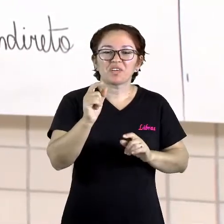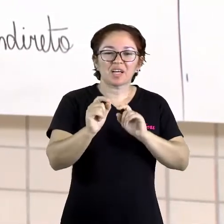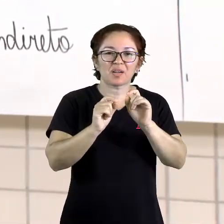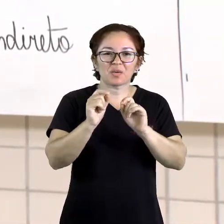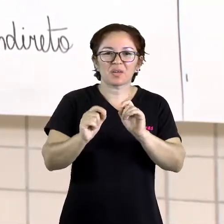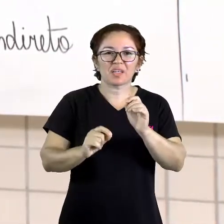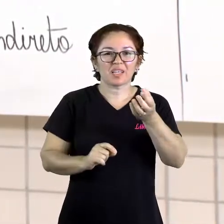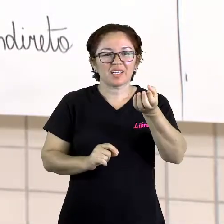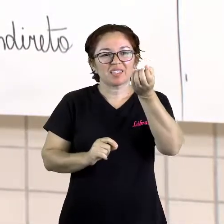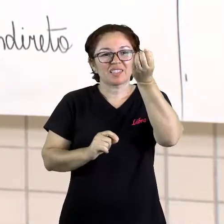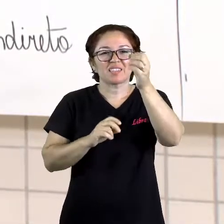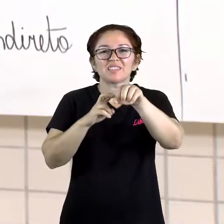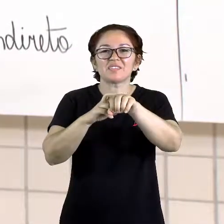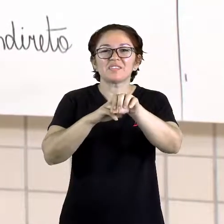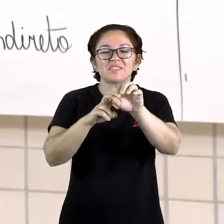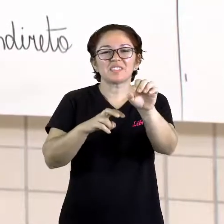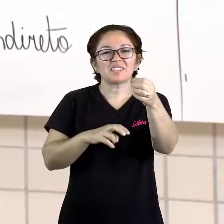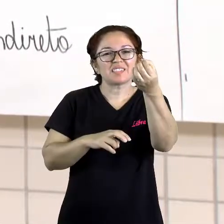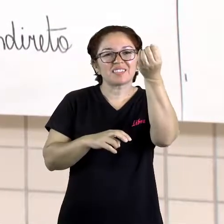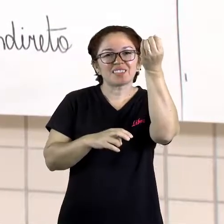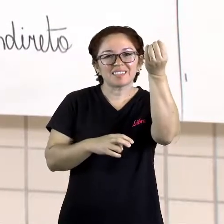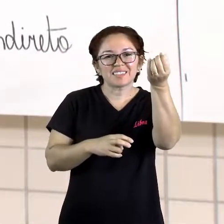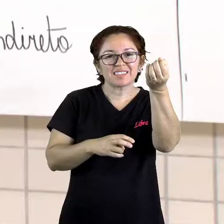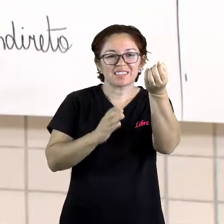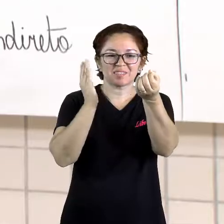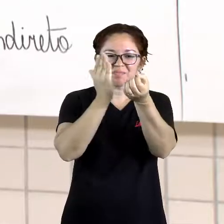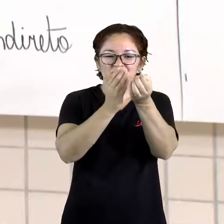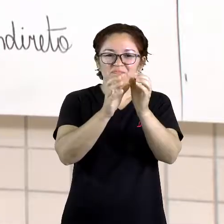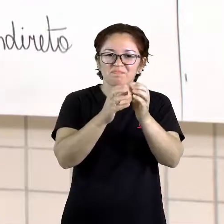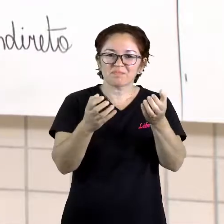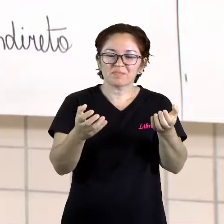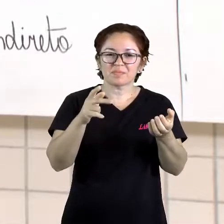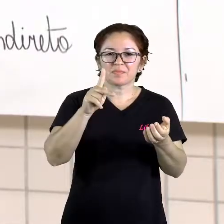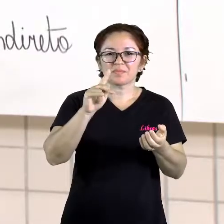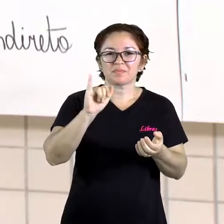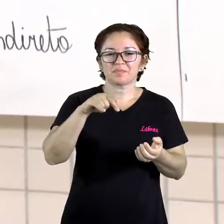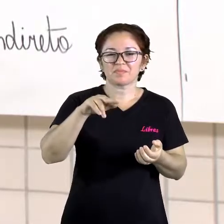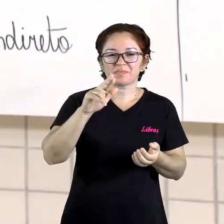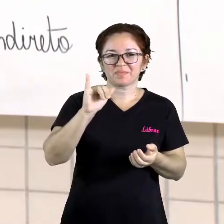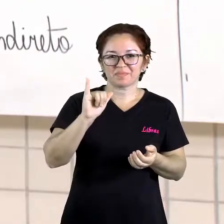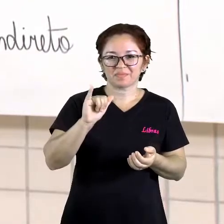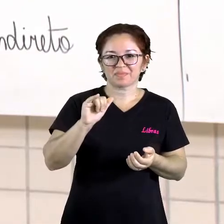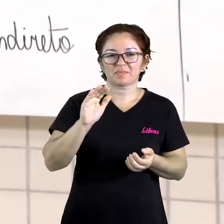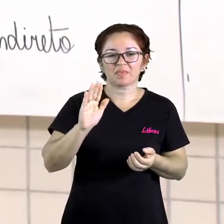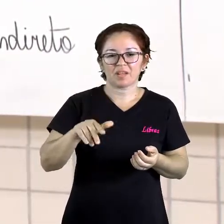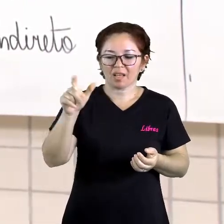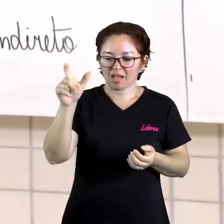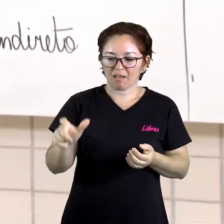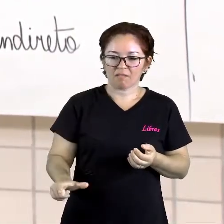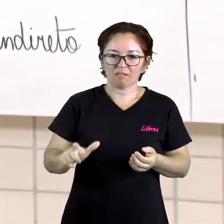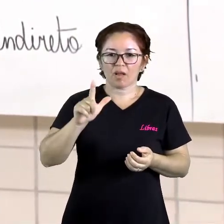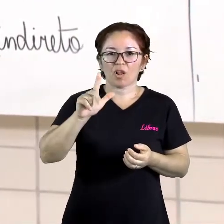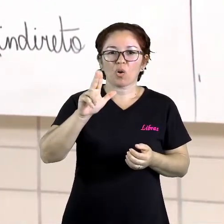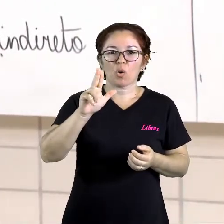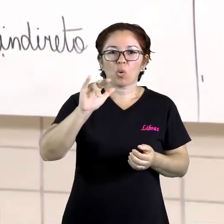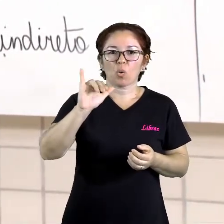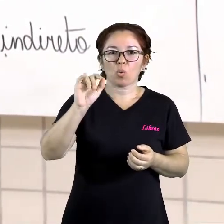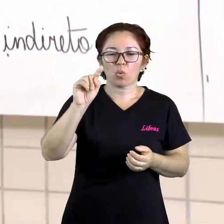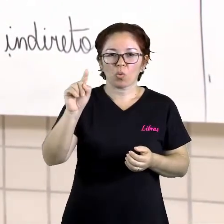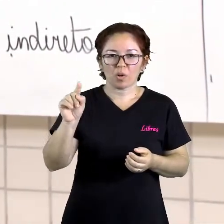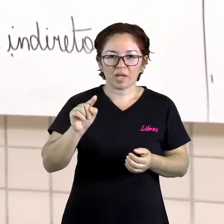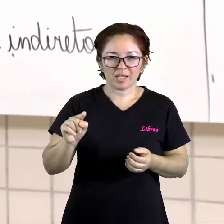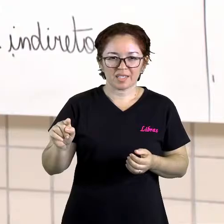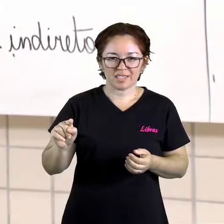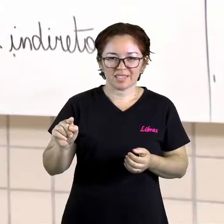nas Olimpíadas de Língua Portuguesa. E esse texto ele foi escrito por Luiz Eduardo Pereira, que foi um aluno daqui